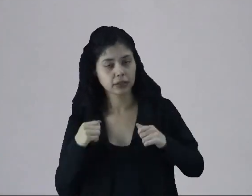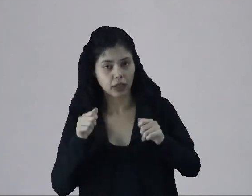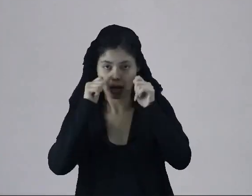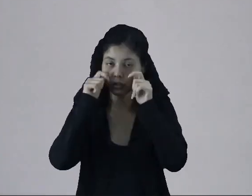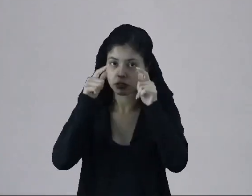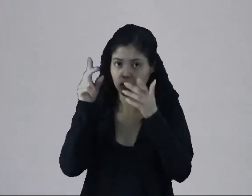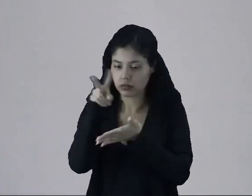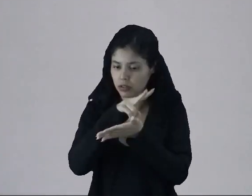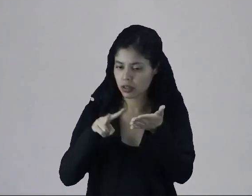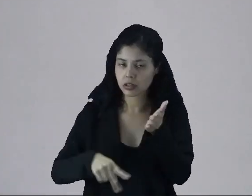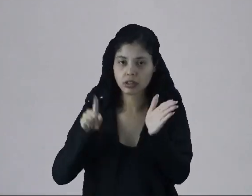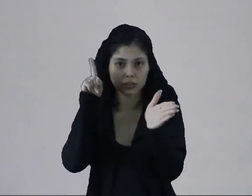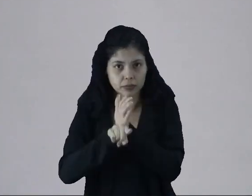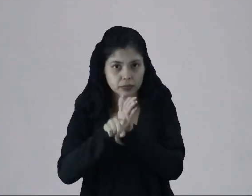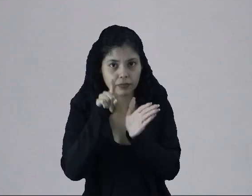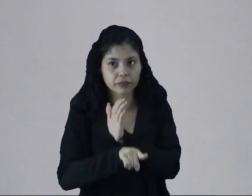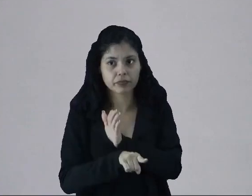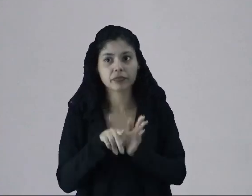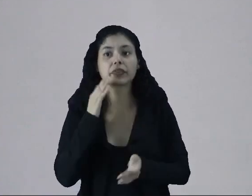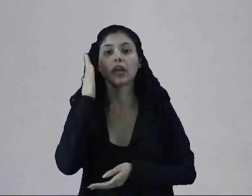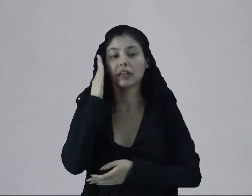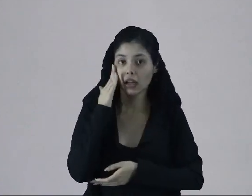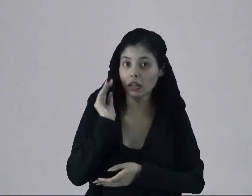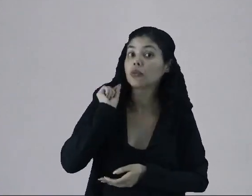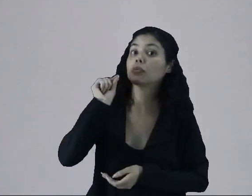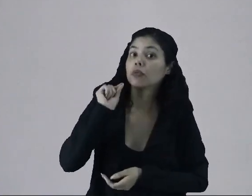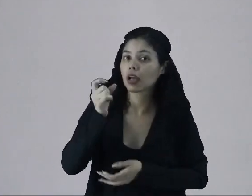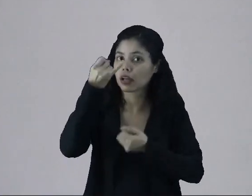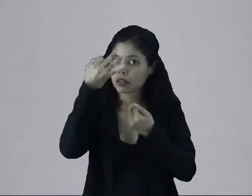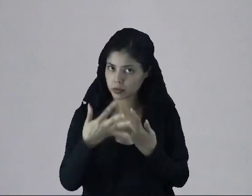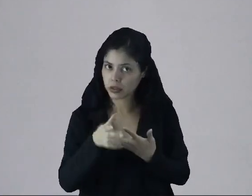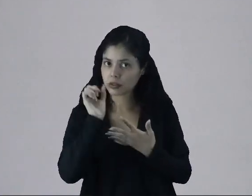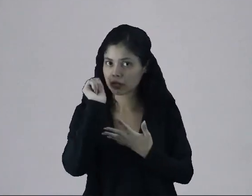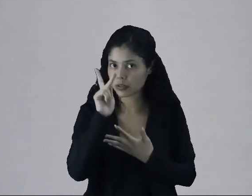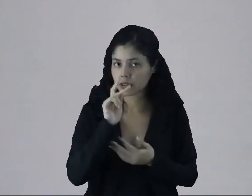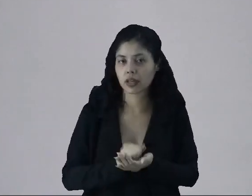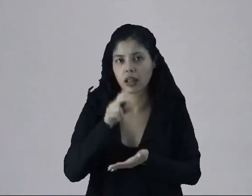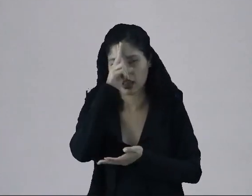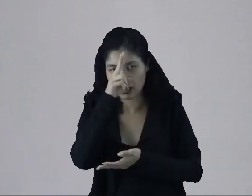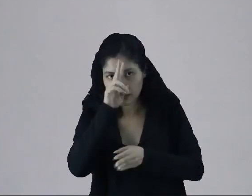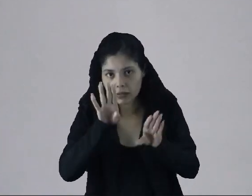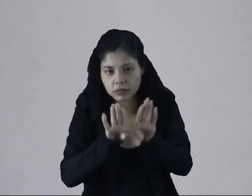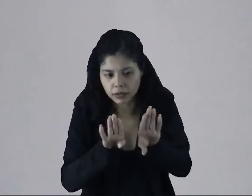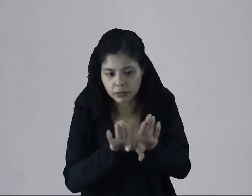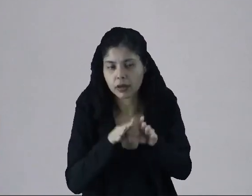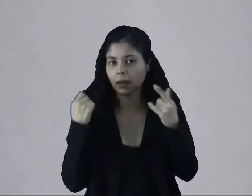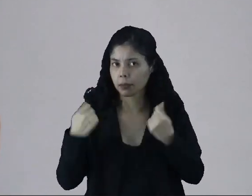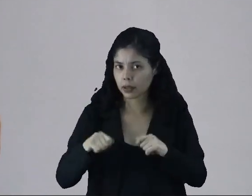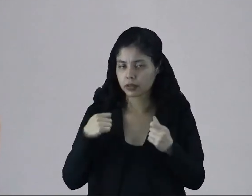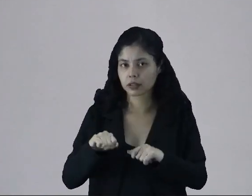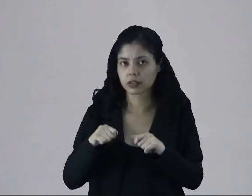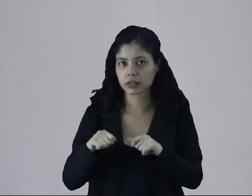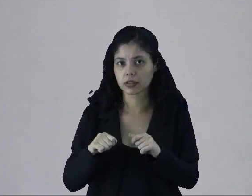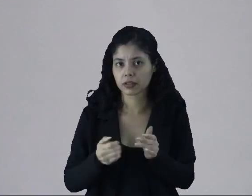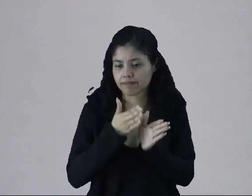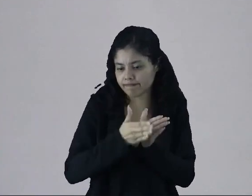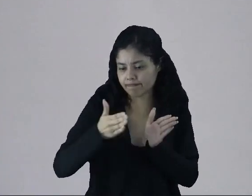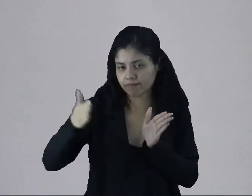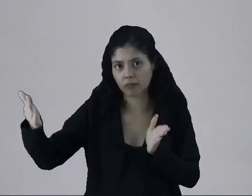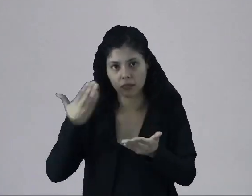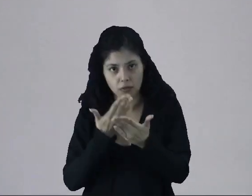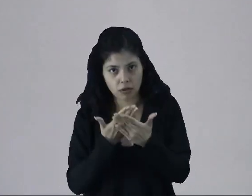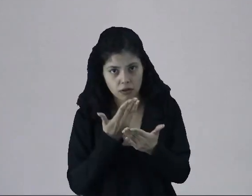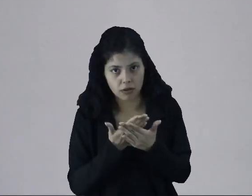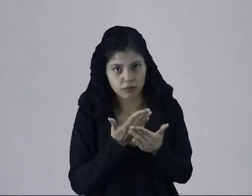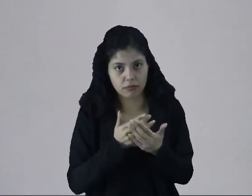atenção na leitura dessas questões e entender do que ela está se tratando. Lembrando que você precisa dessa bagagem de estudo.